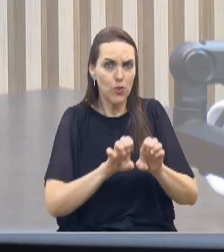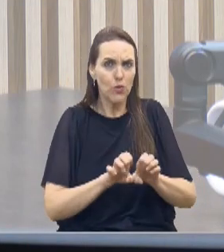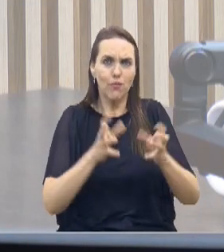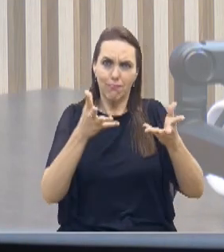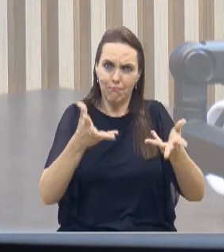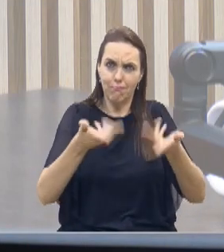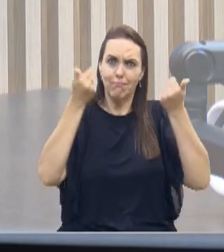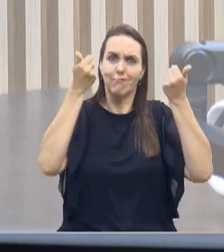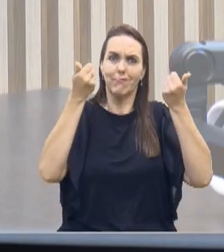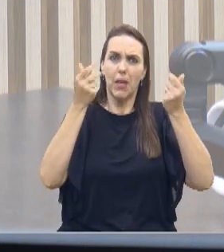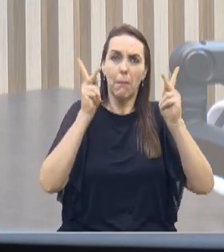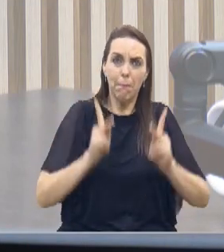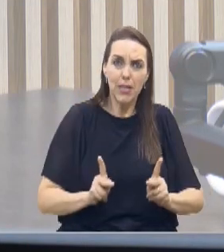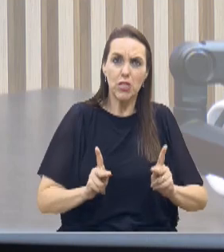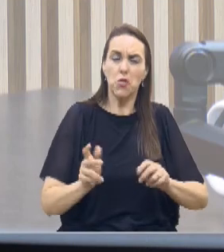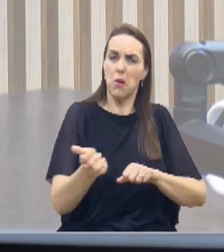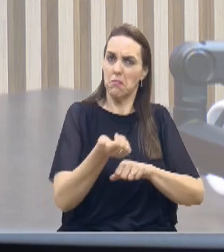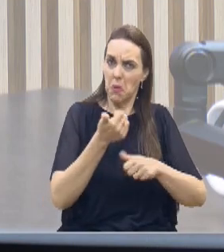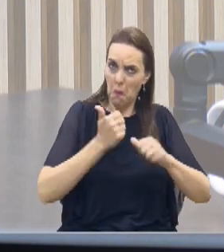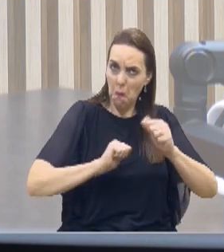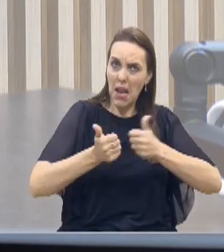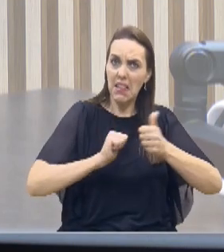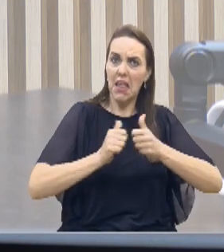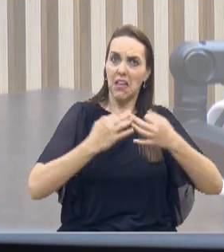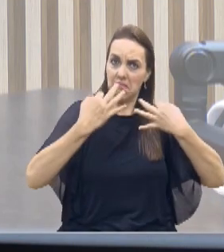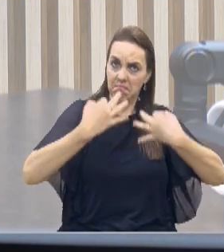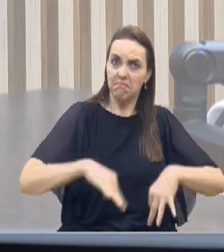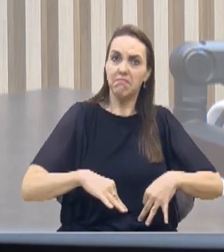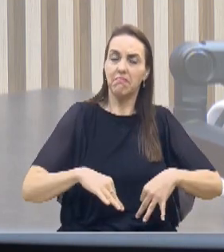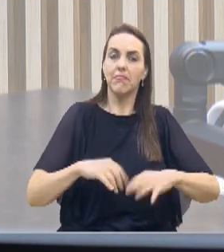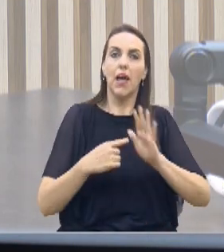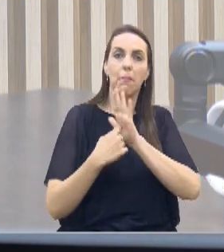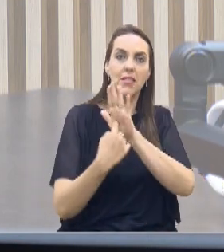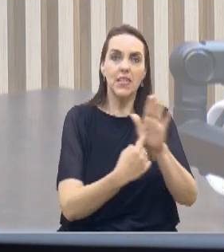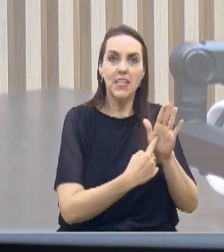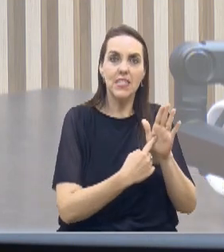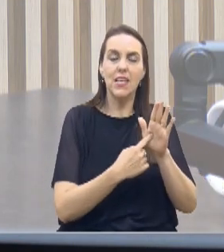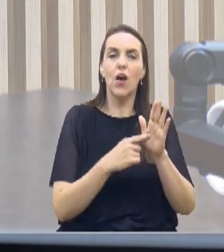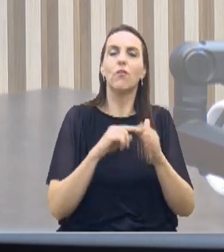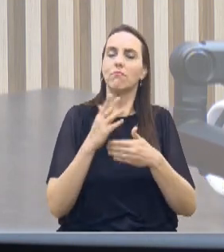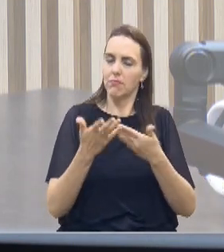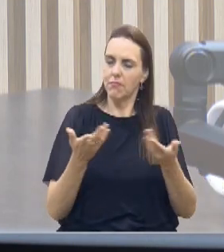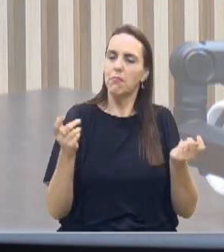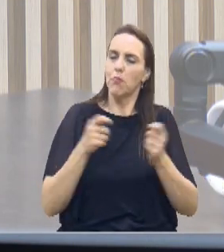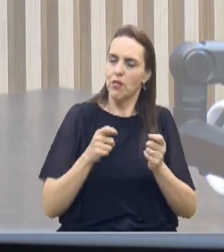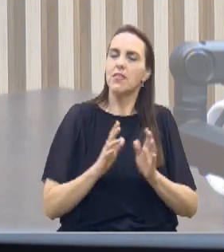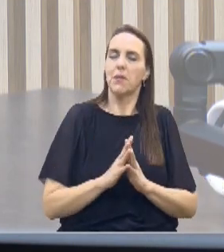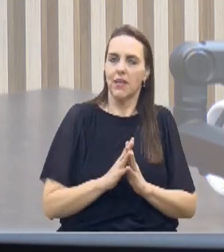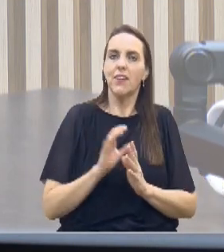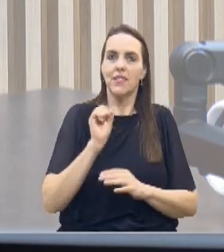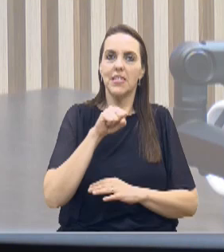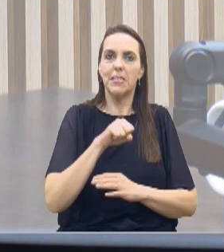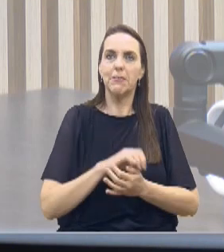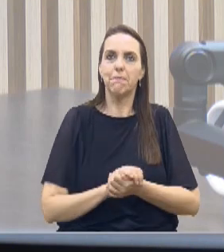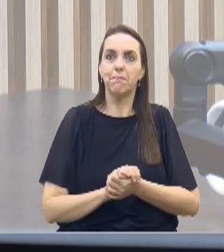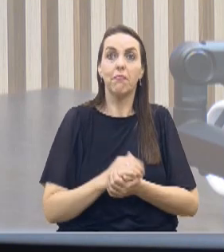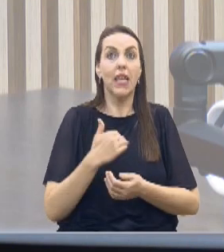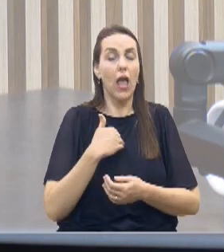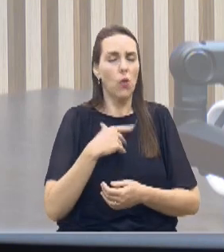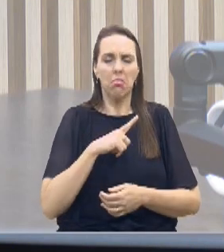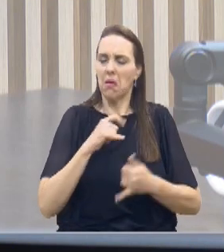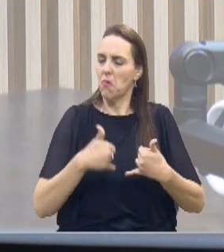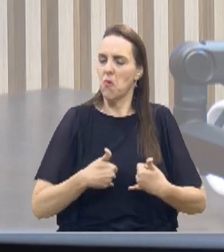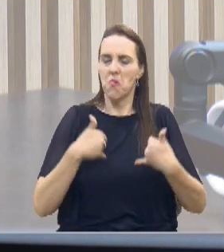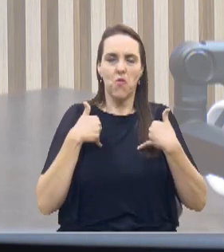se a gente tem pessoas qualificadas para fazer, da produção à apresentação, não tem por que a gente não fazer. Então, eu tenho um orgulho